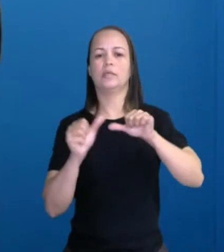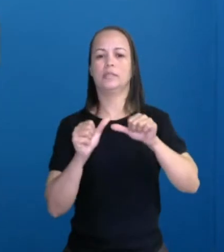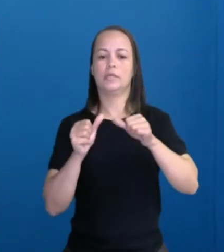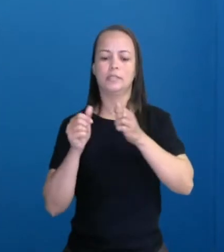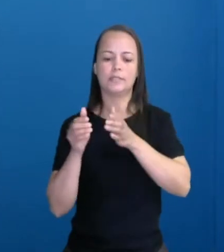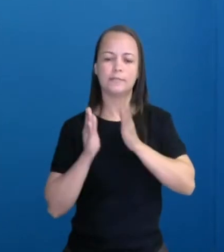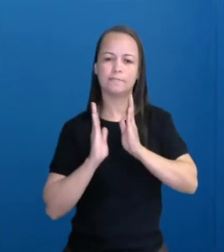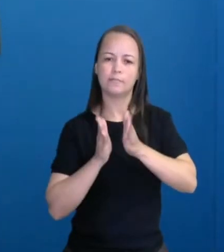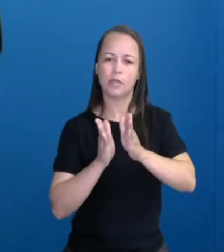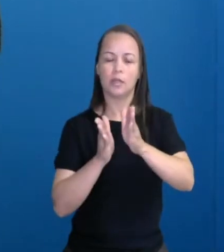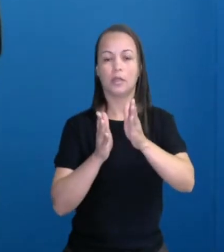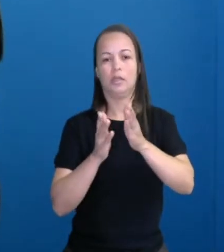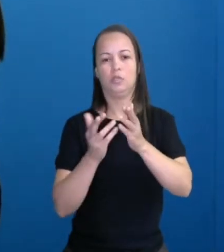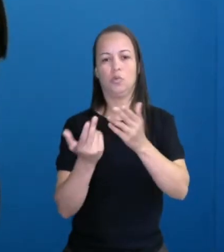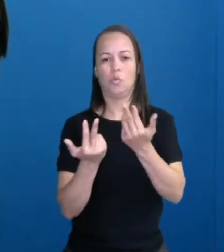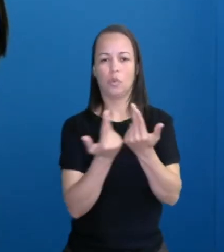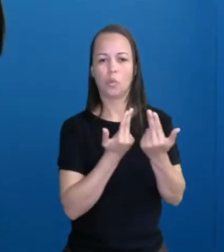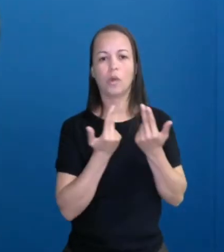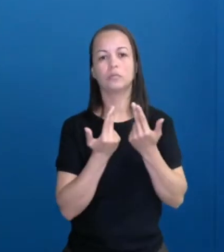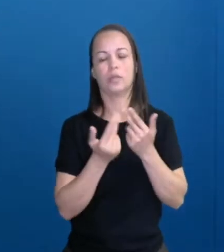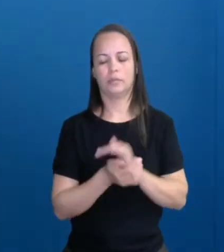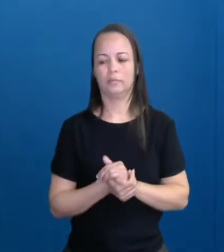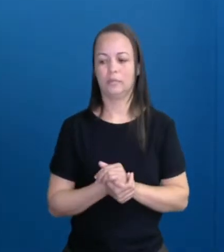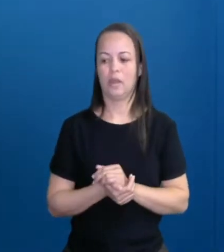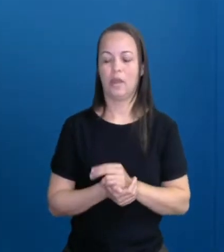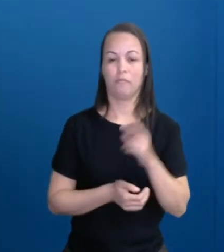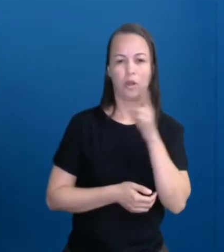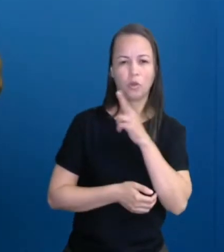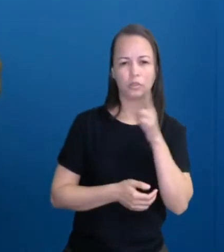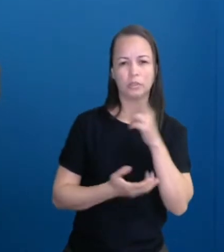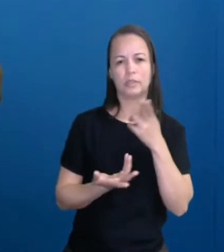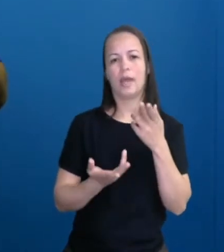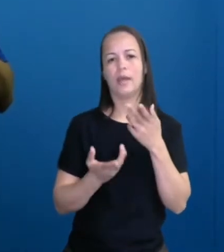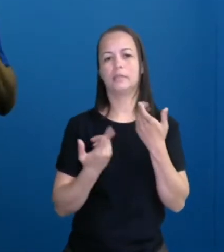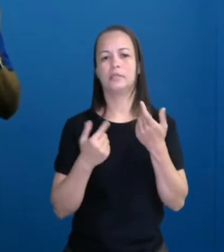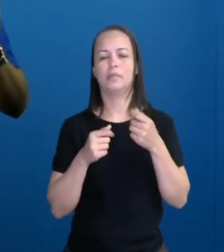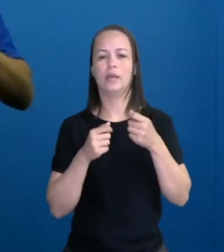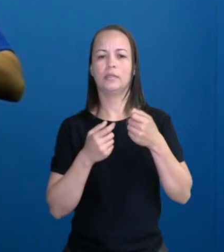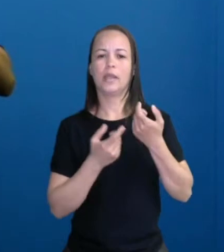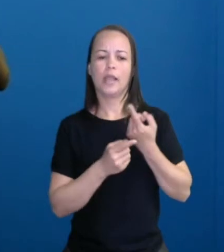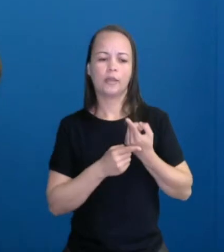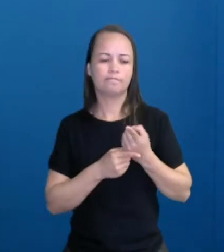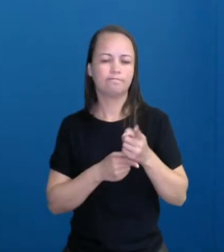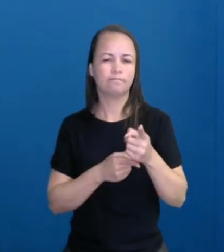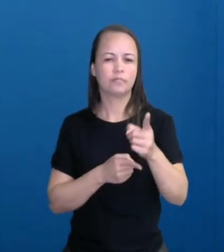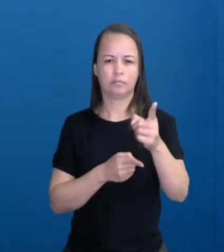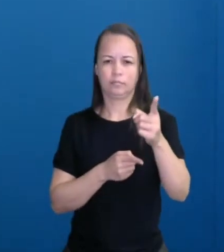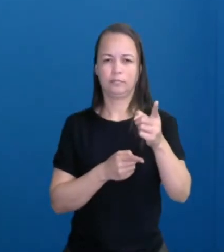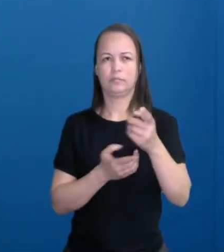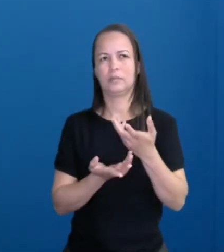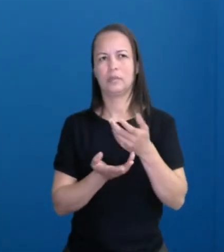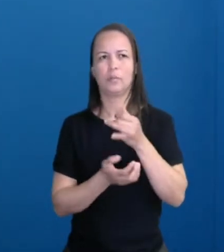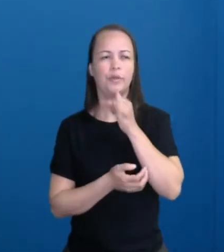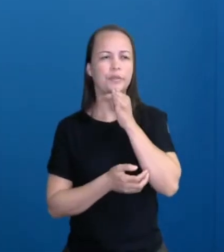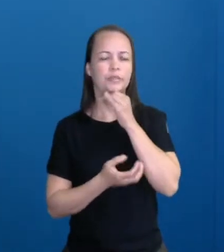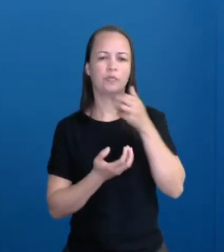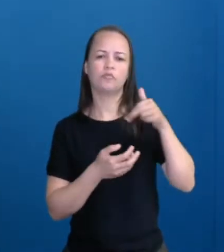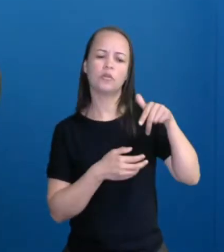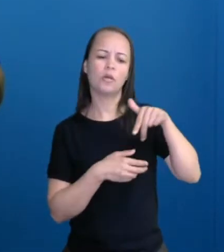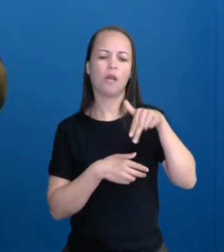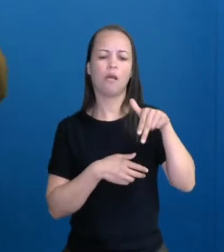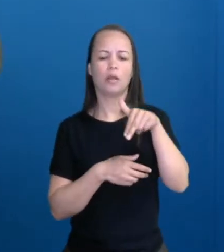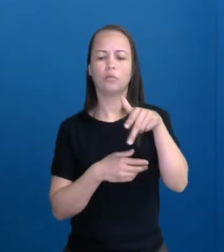seguindo o mesmo comportamento. Por exemplo, a velocidade média e a distância percorrida. Gente, digamos que você vai fazer um trajeto